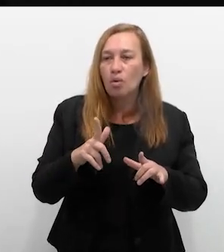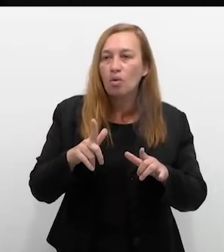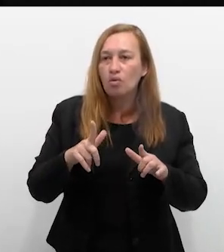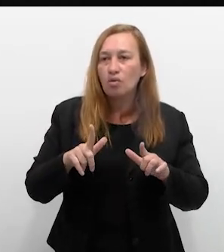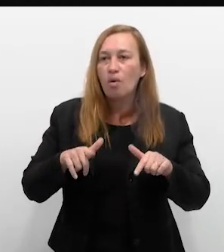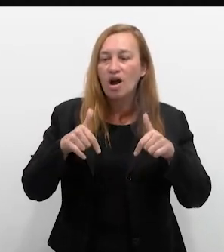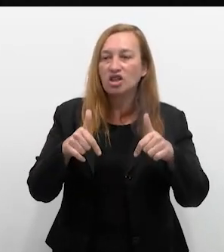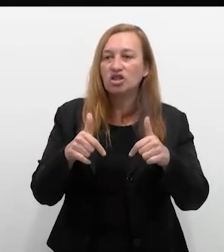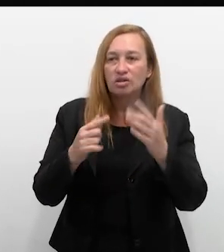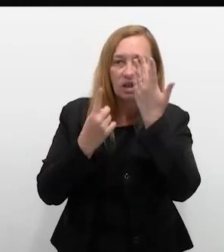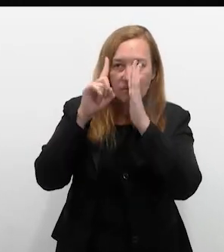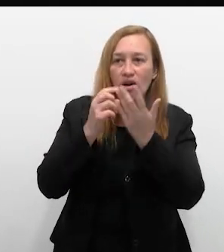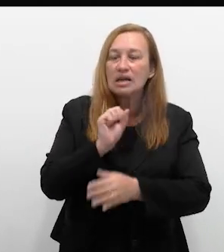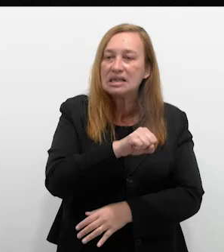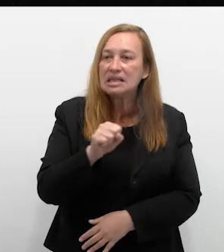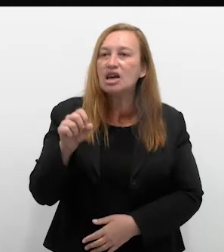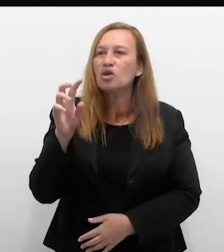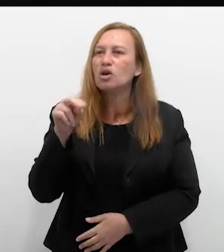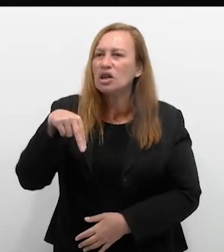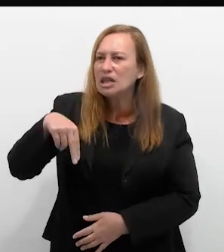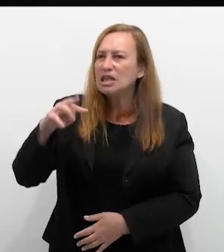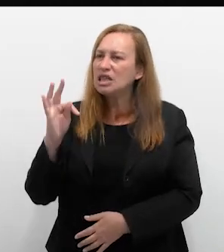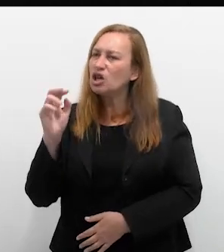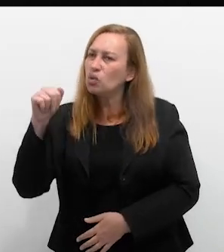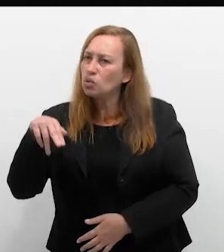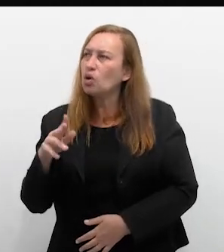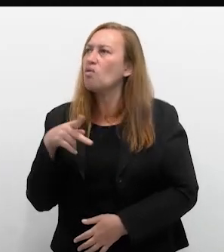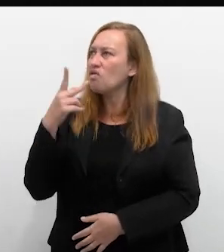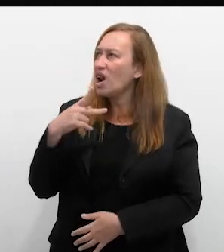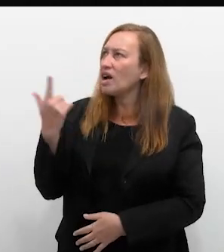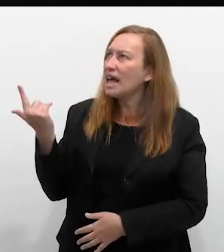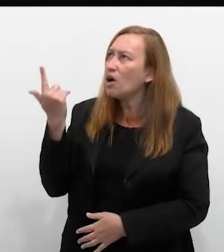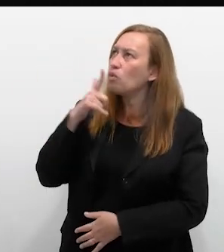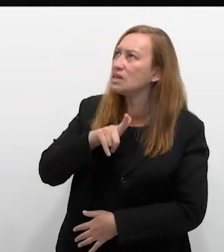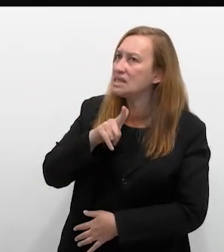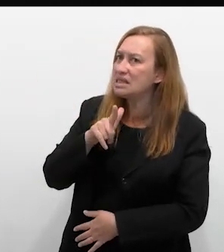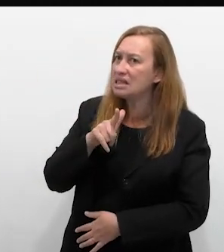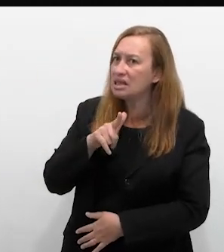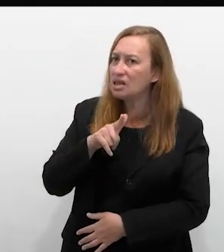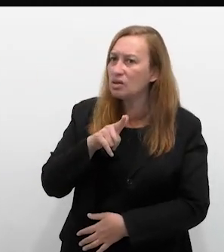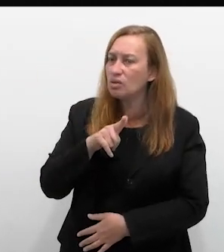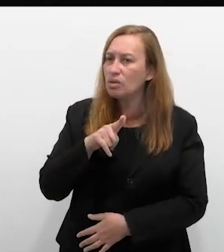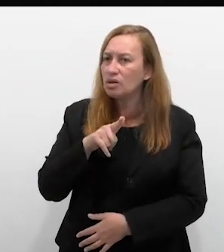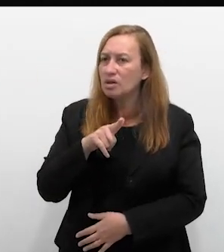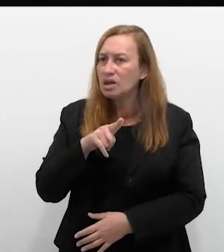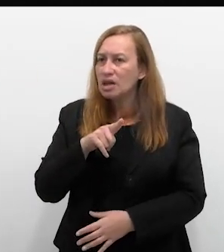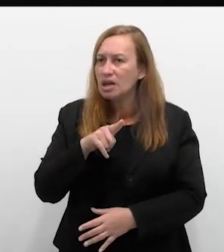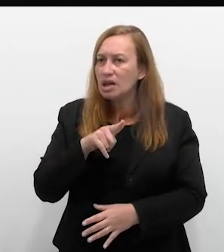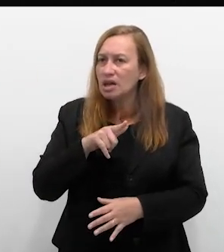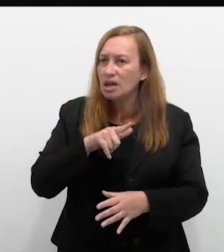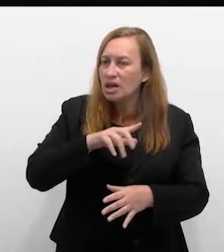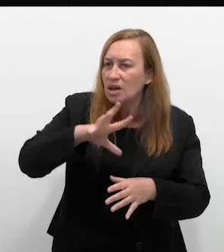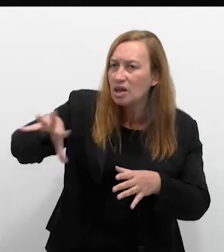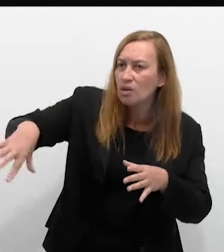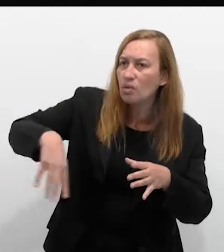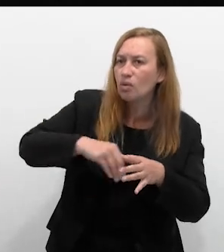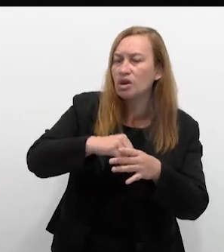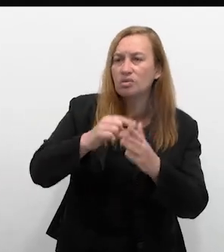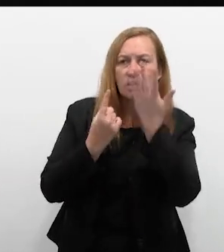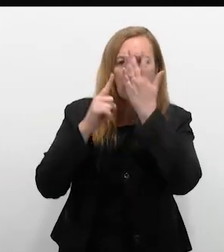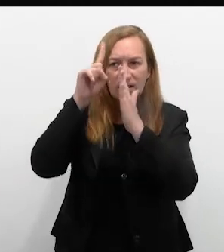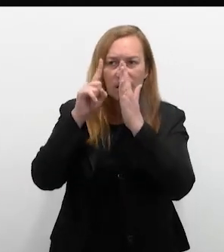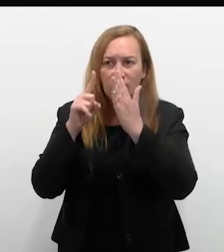O Milton falou uma vez, numa dessas entrevistas que a gente fez com ele, que ela conseguiu trazer esse universo erudito para o